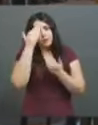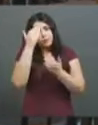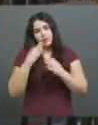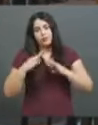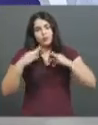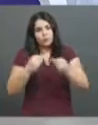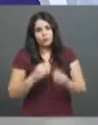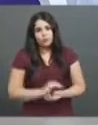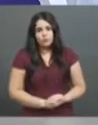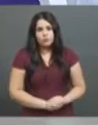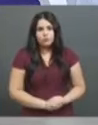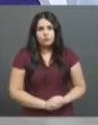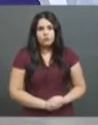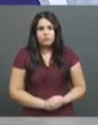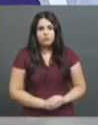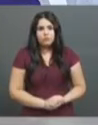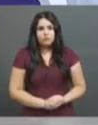mim.